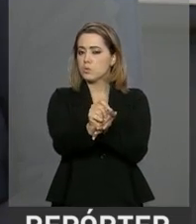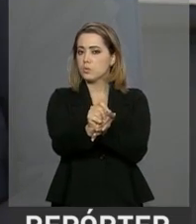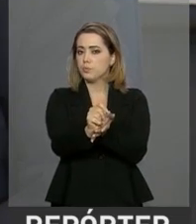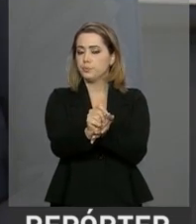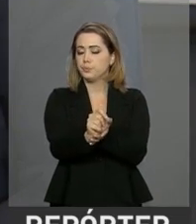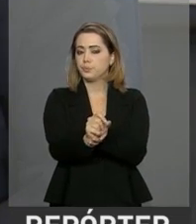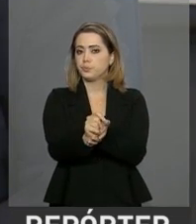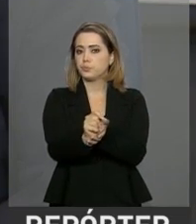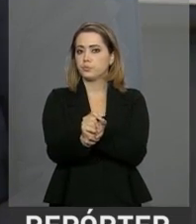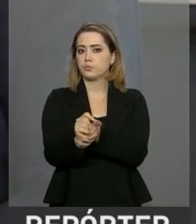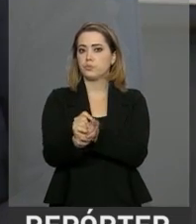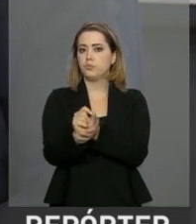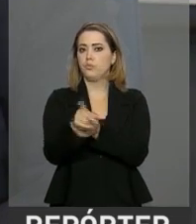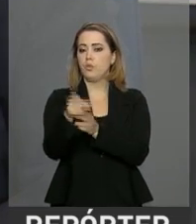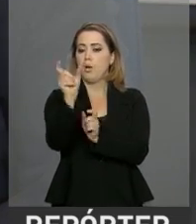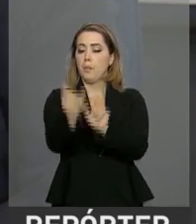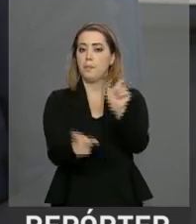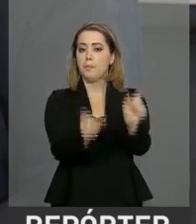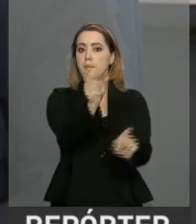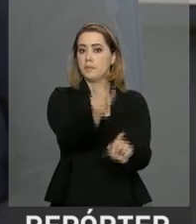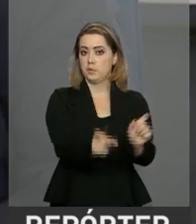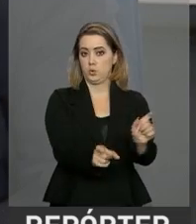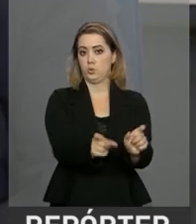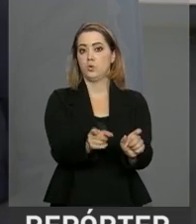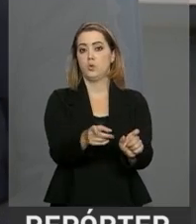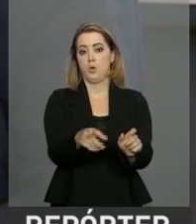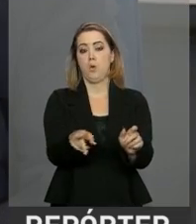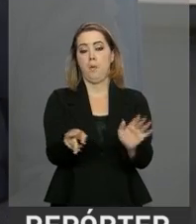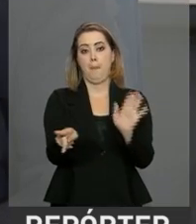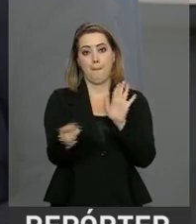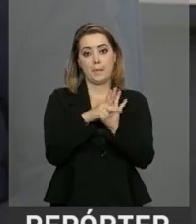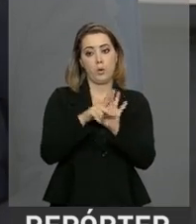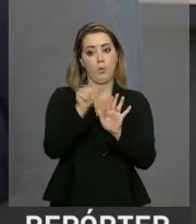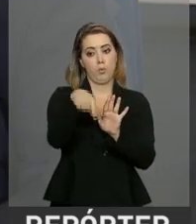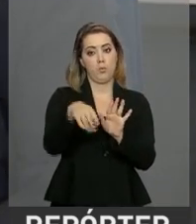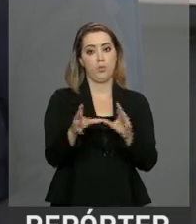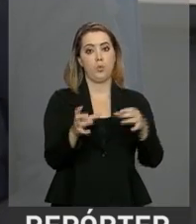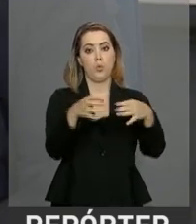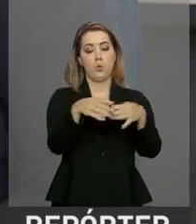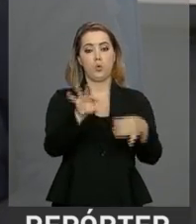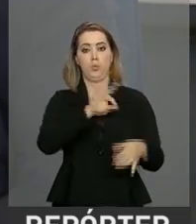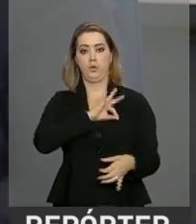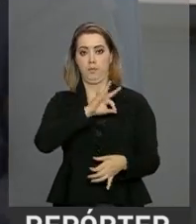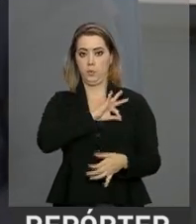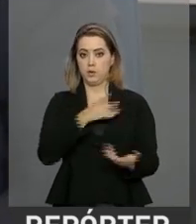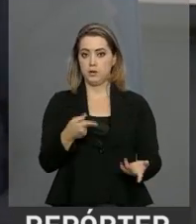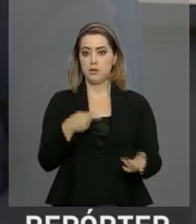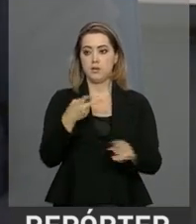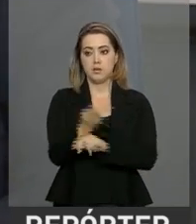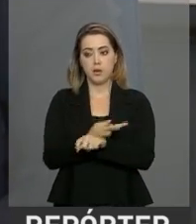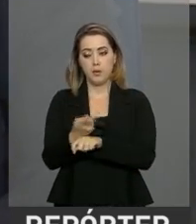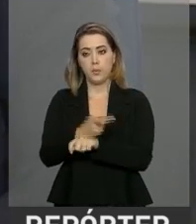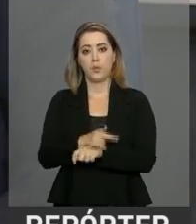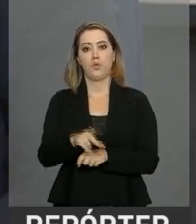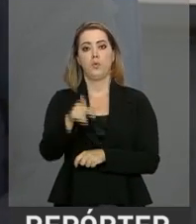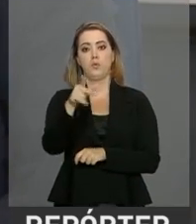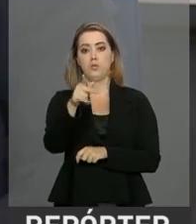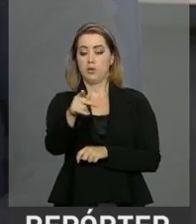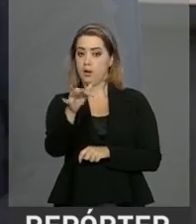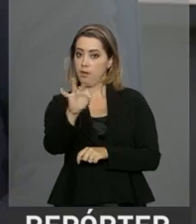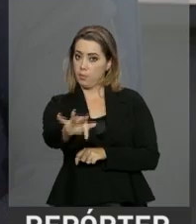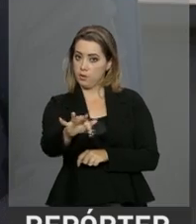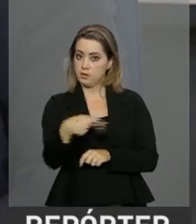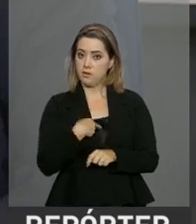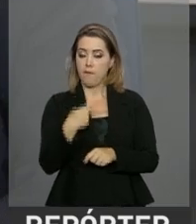partir de membros da própria polícia do Senado Federal que procuraram a Polícia Federal